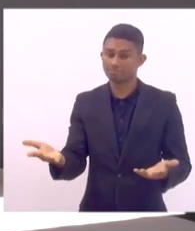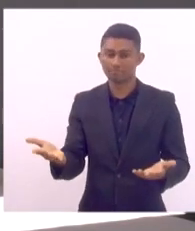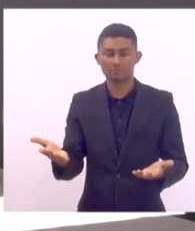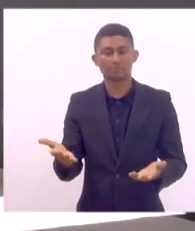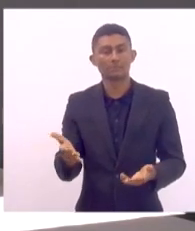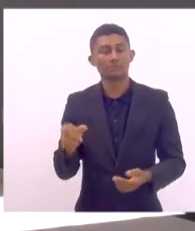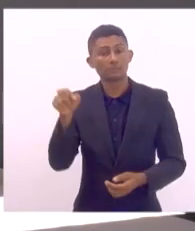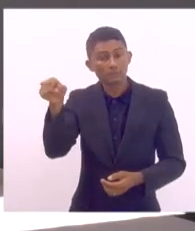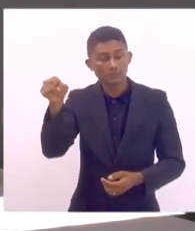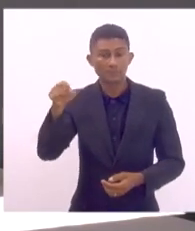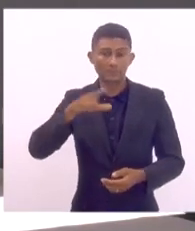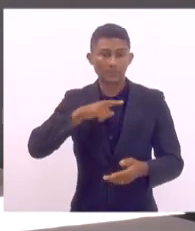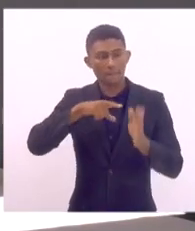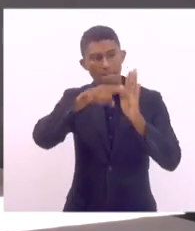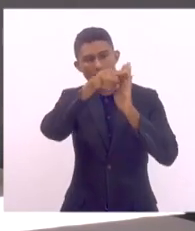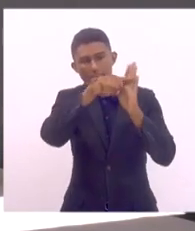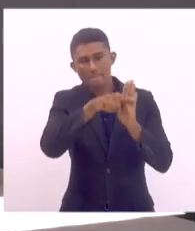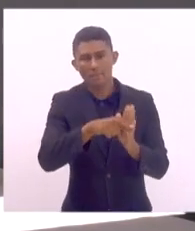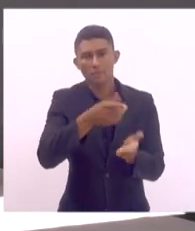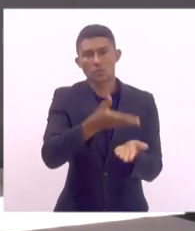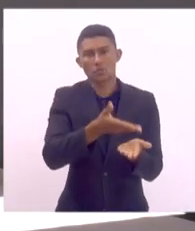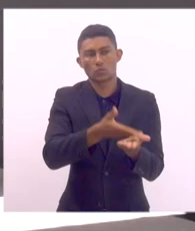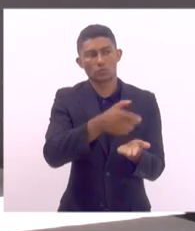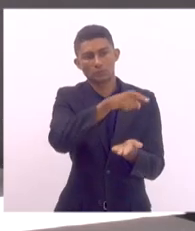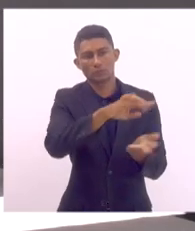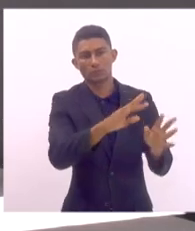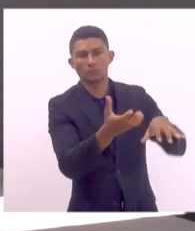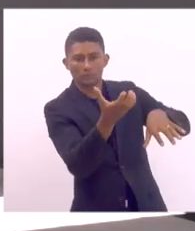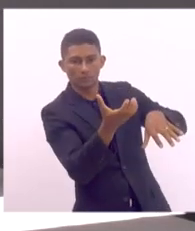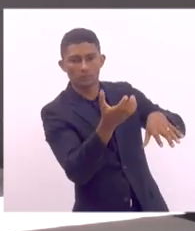em relação à decisão do Congresso.